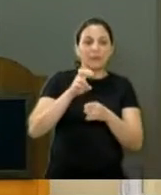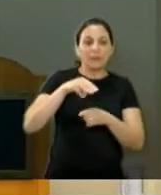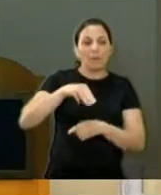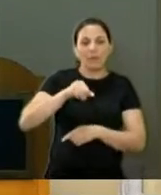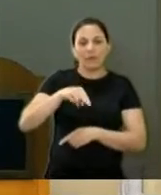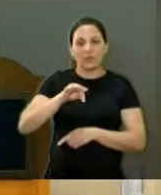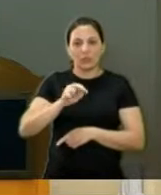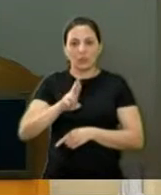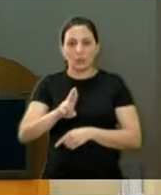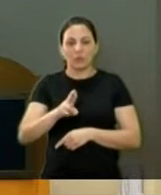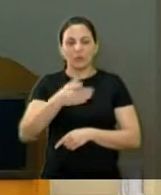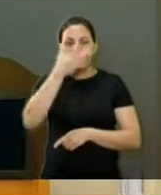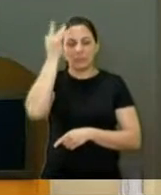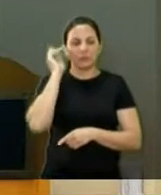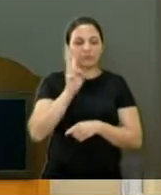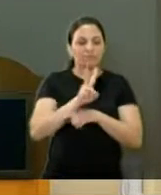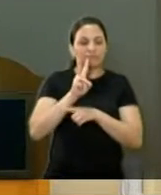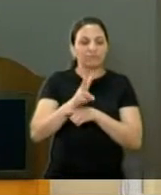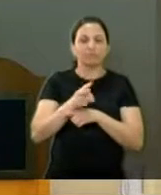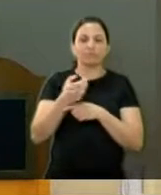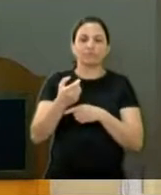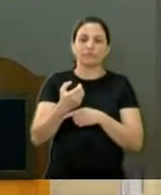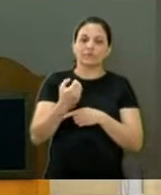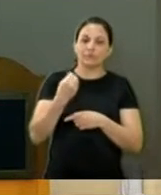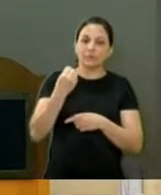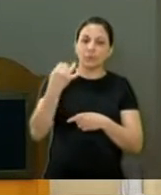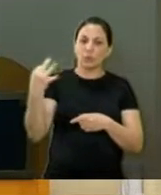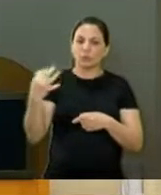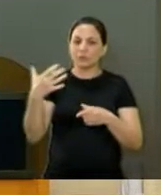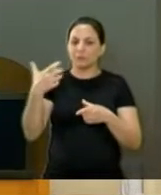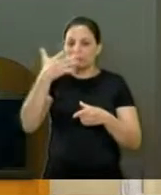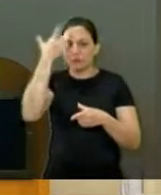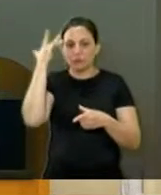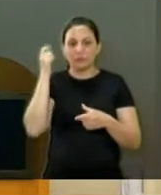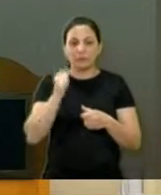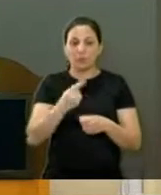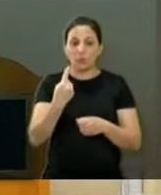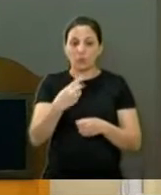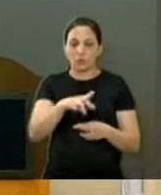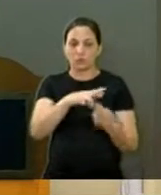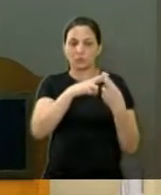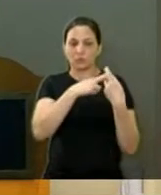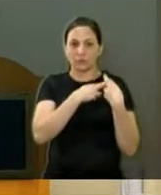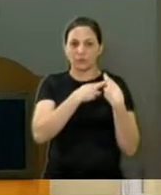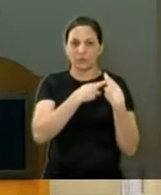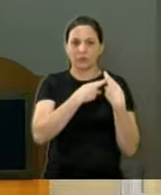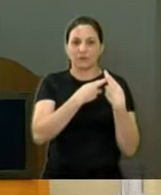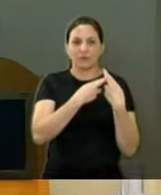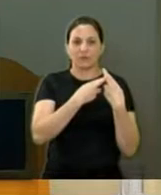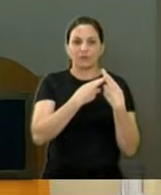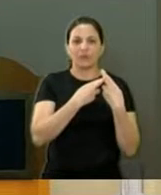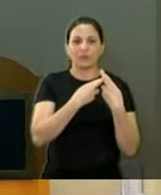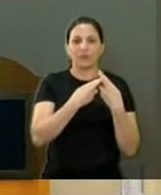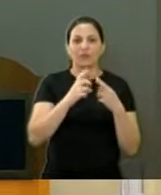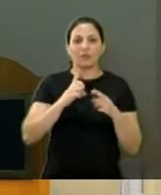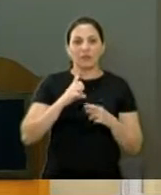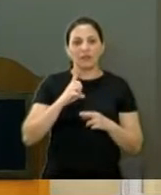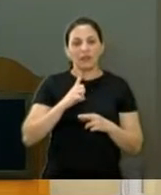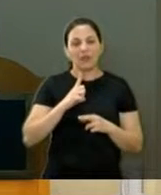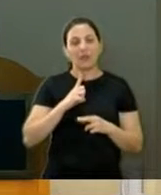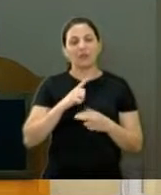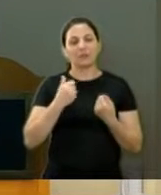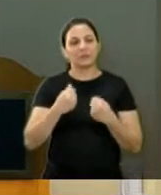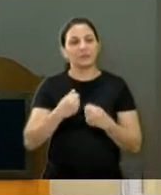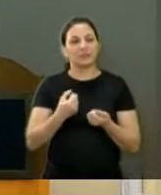cada tanto de pessoas têm que ter uma pessoa responsável que pessoas especiais tomar remédio